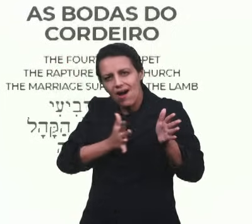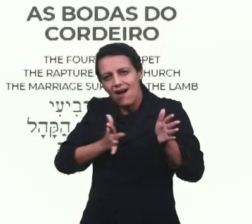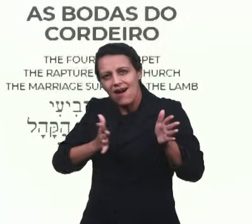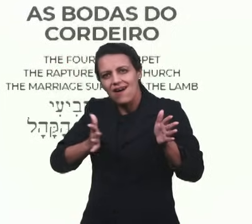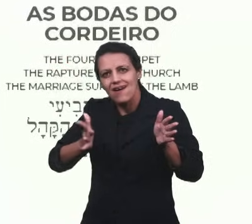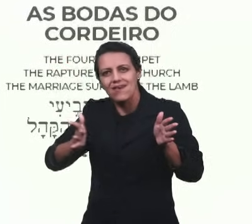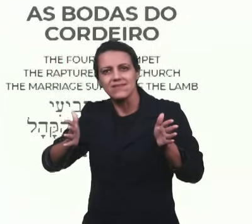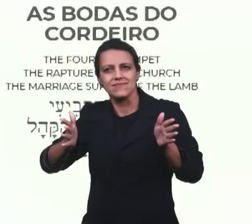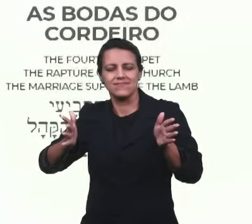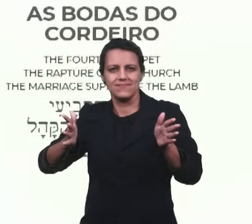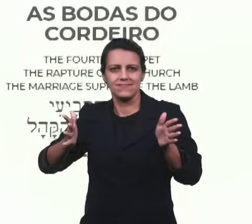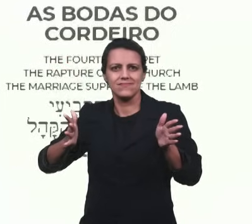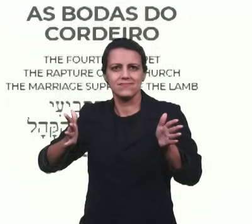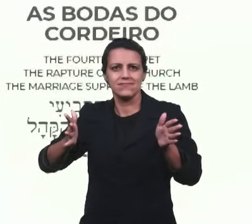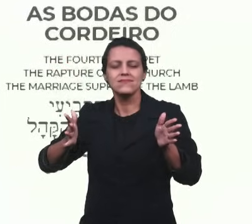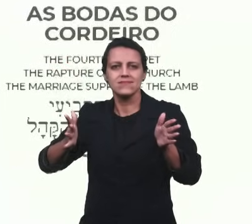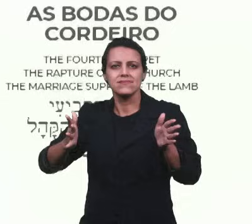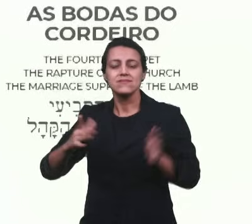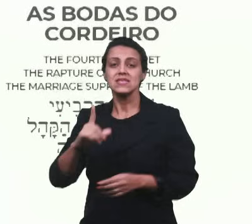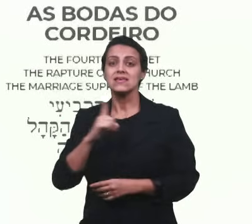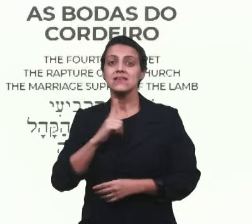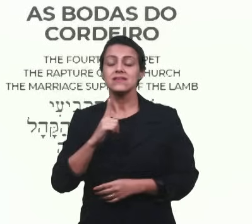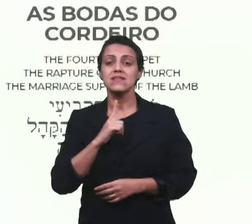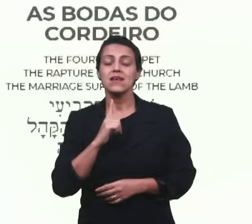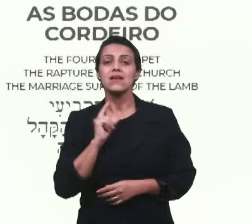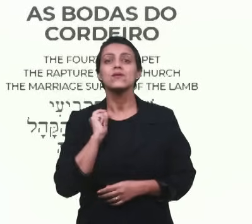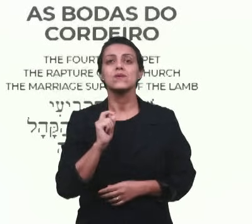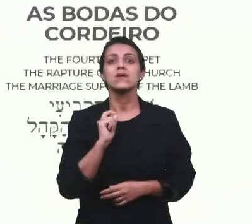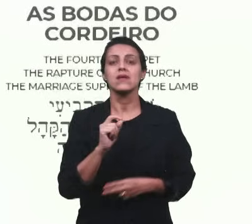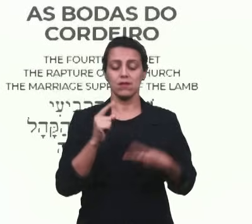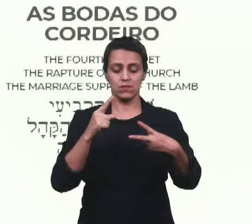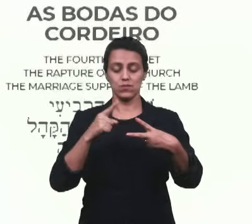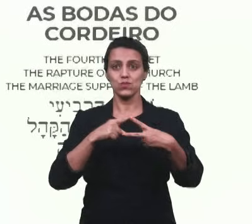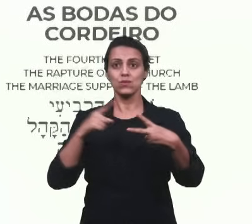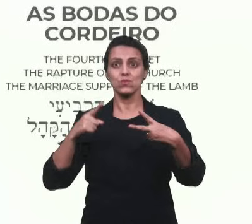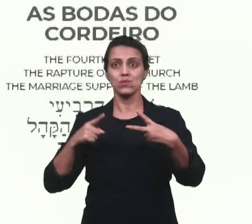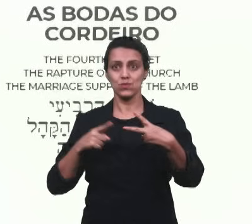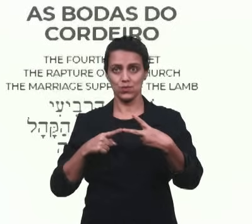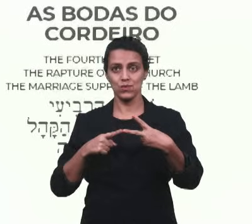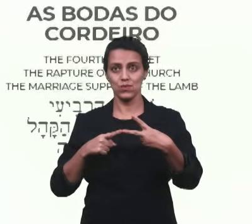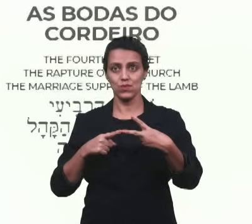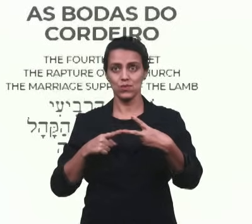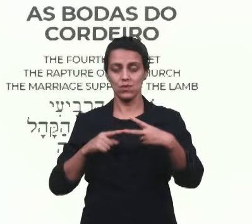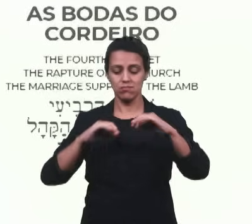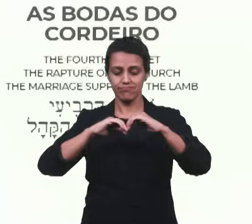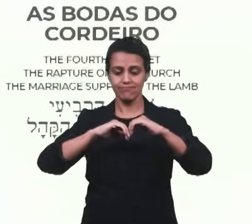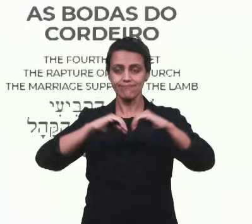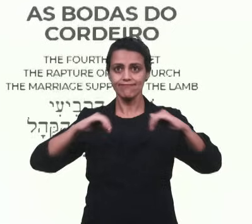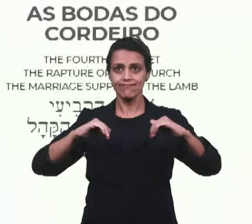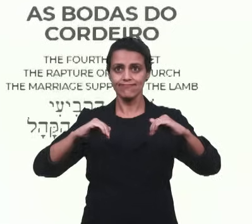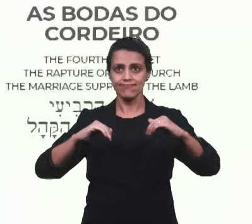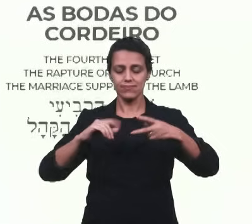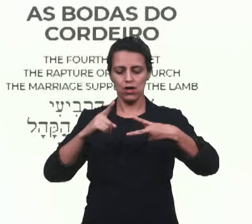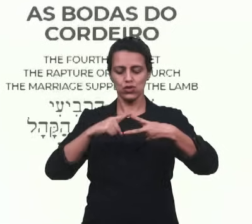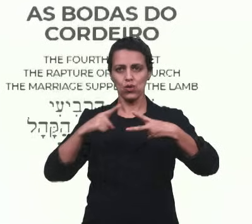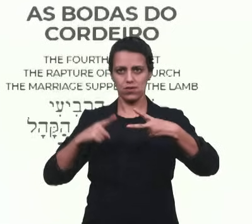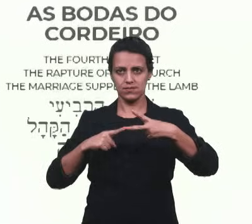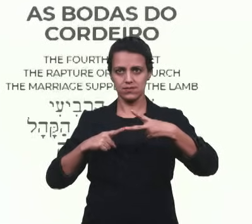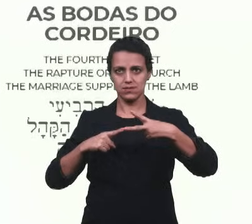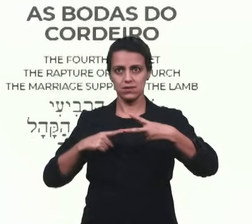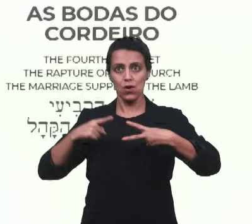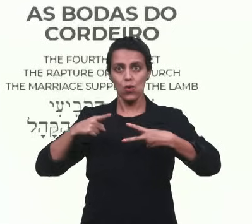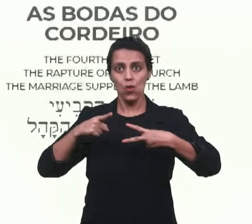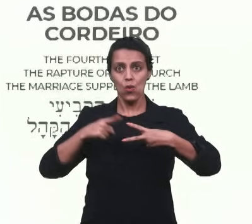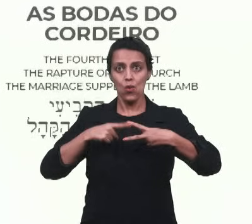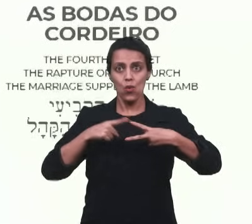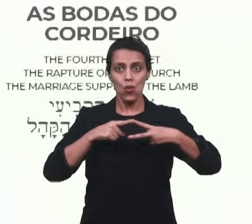Deus separou dois aspectos, focou em 2 projetos. Um para Israel,